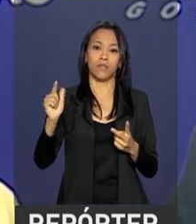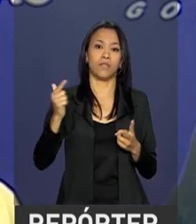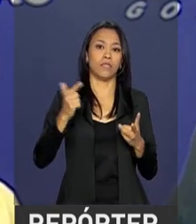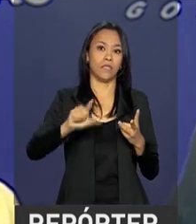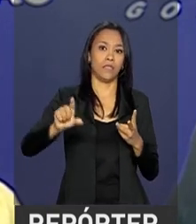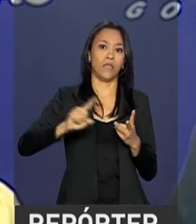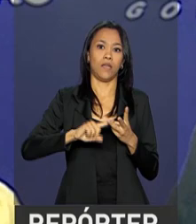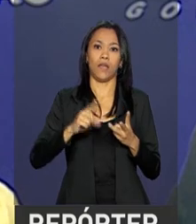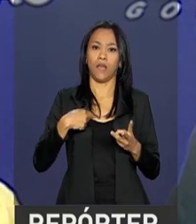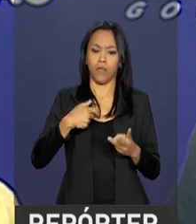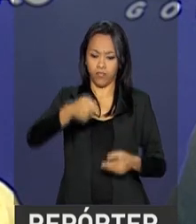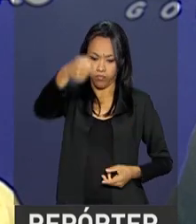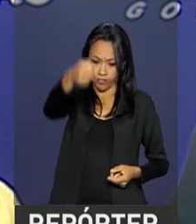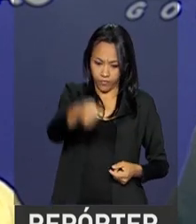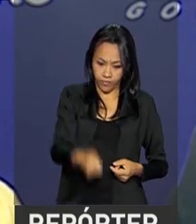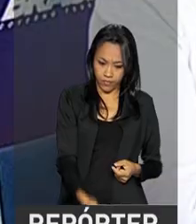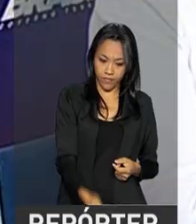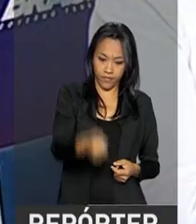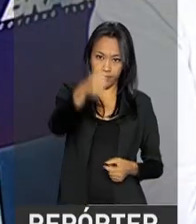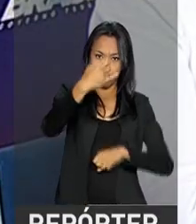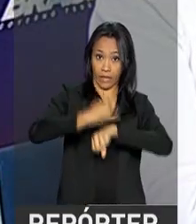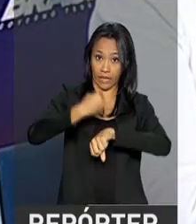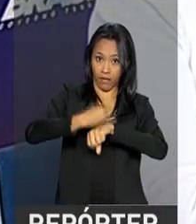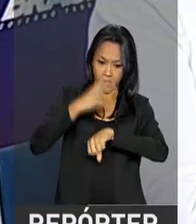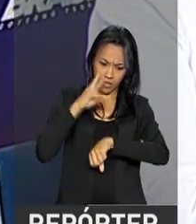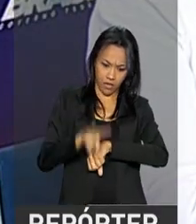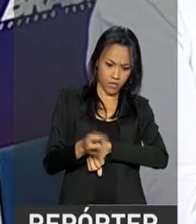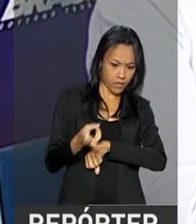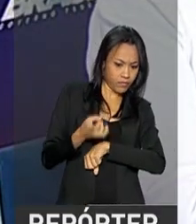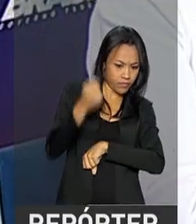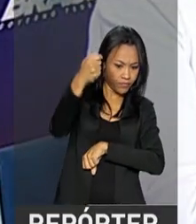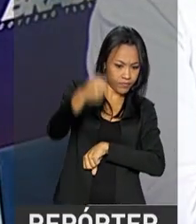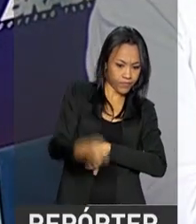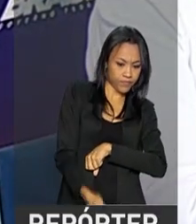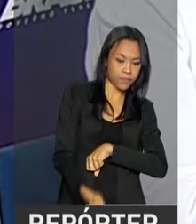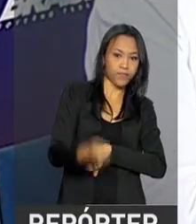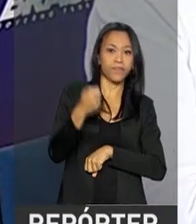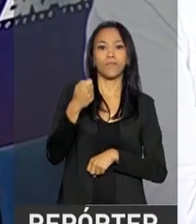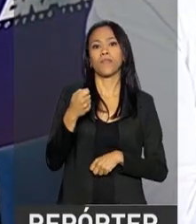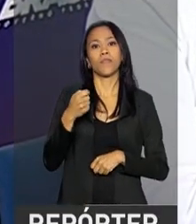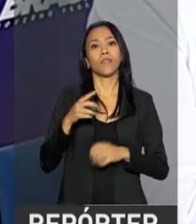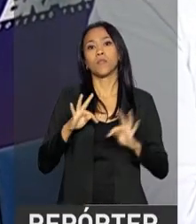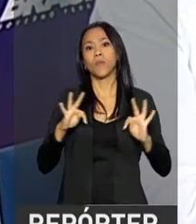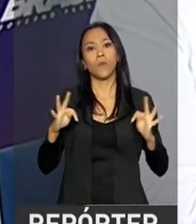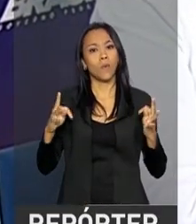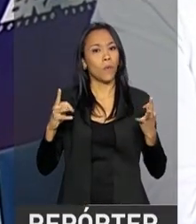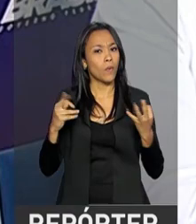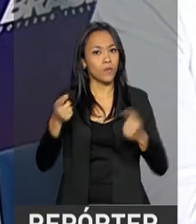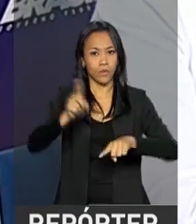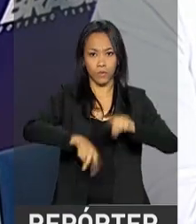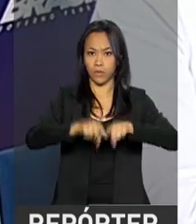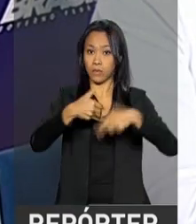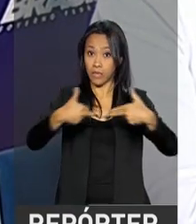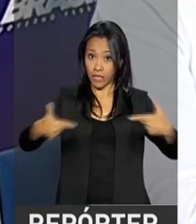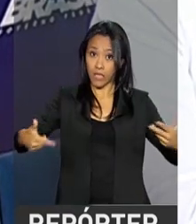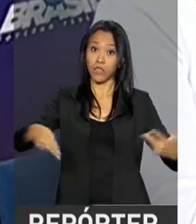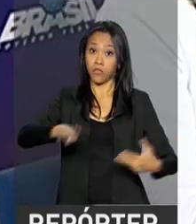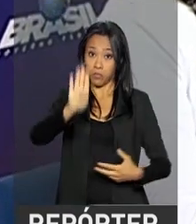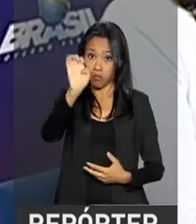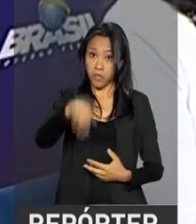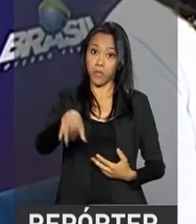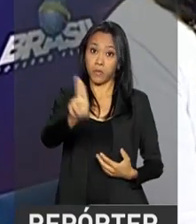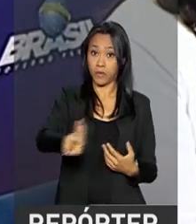detectores de metal ou detectores de ponto eletrônico todos os equipamentos que foram bem utilizados